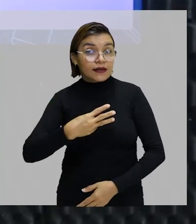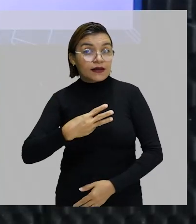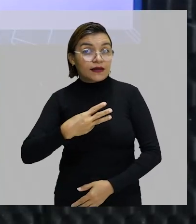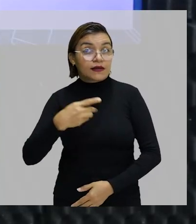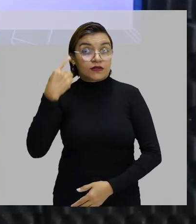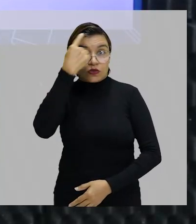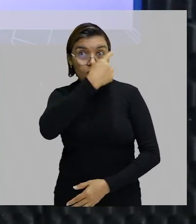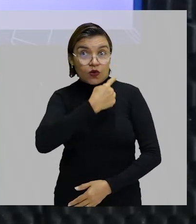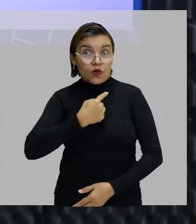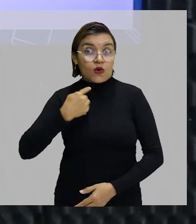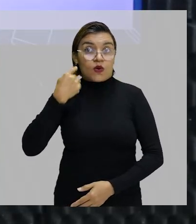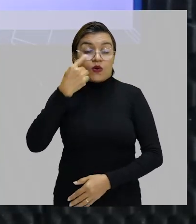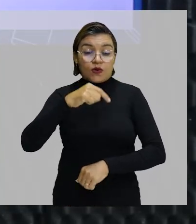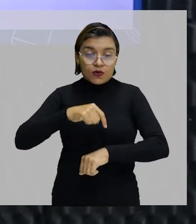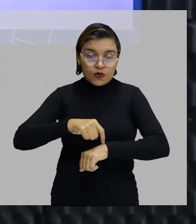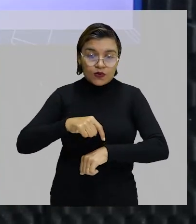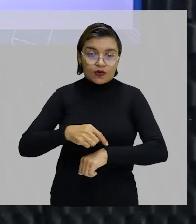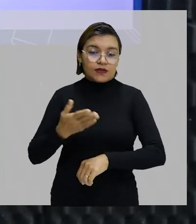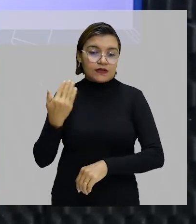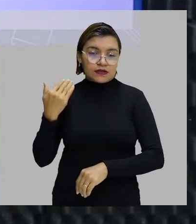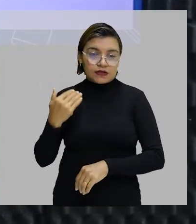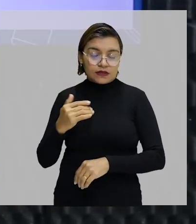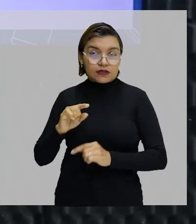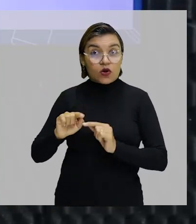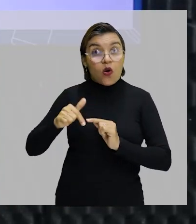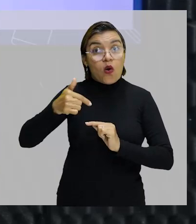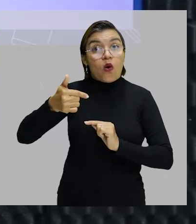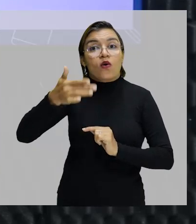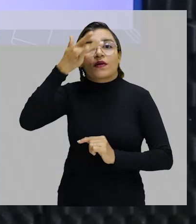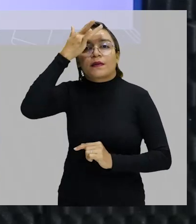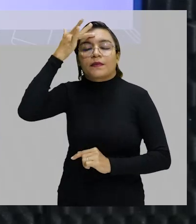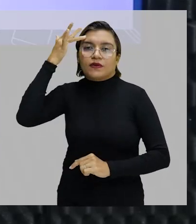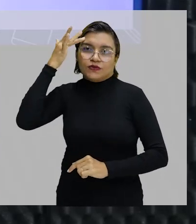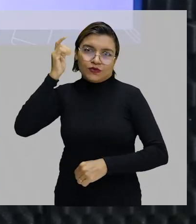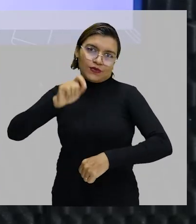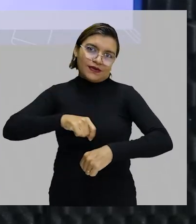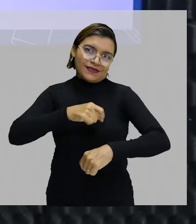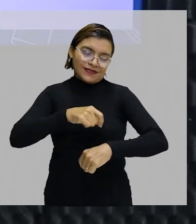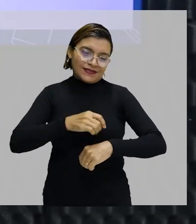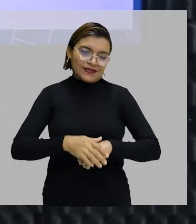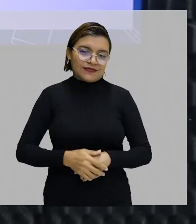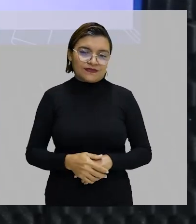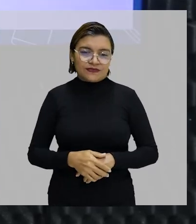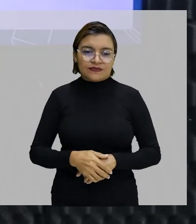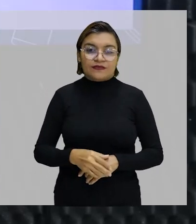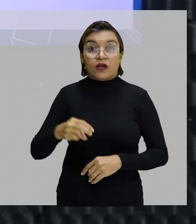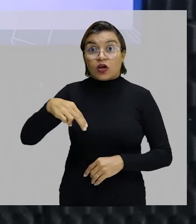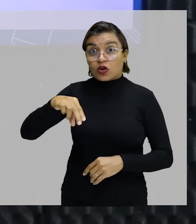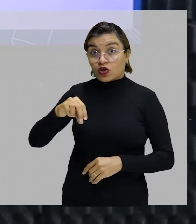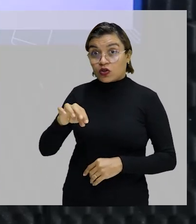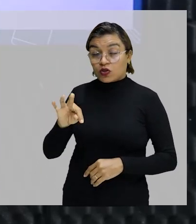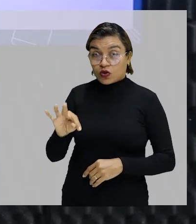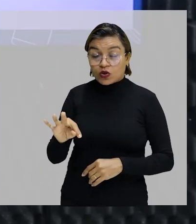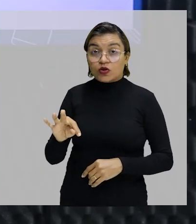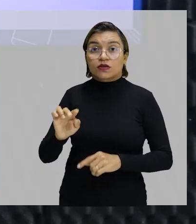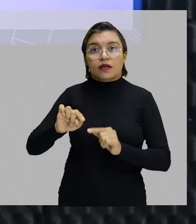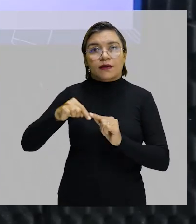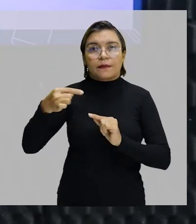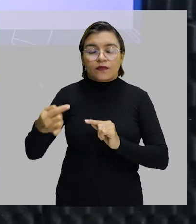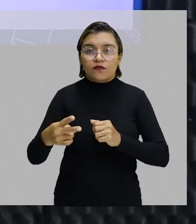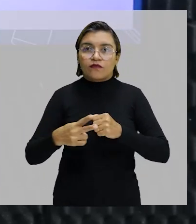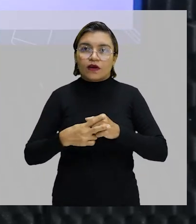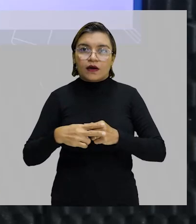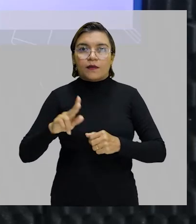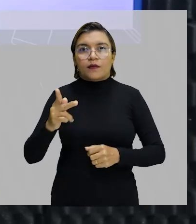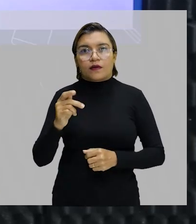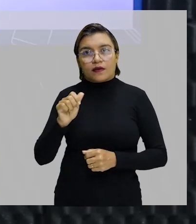Quer dizer, uma outra pessoa pode estar desempenhando essa função. Não em inglês, depois do verbo has